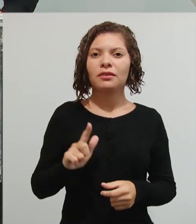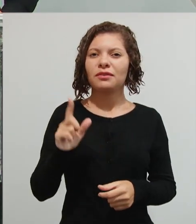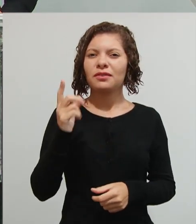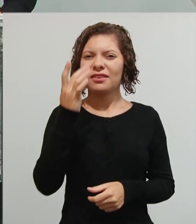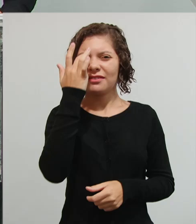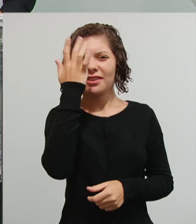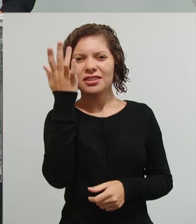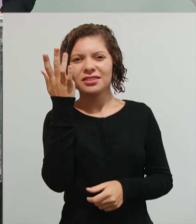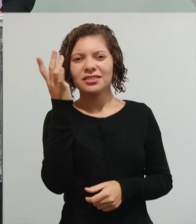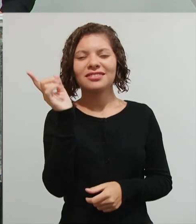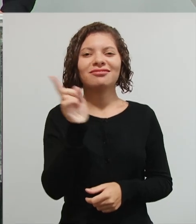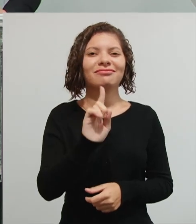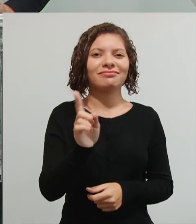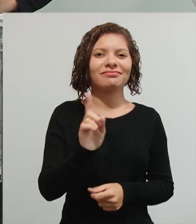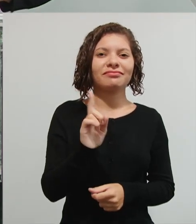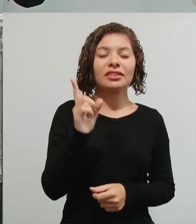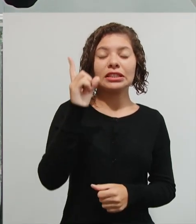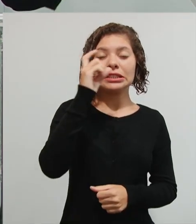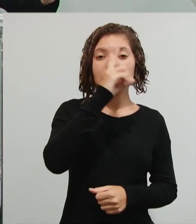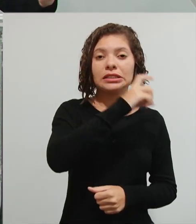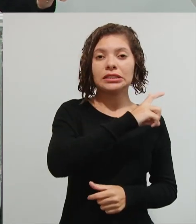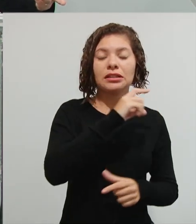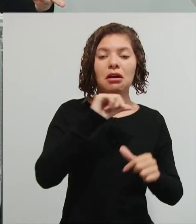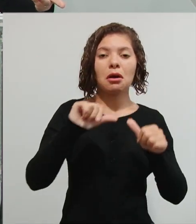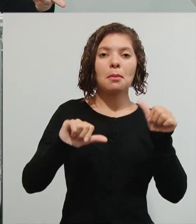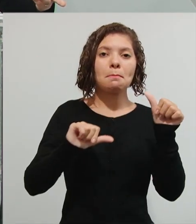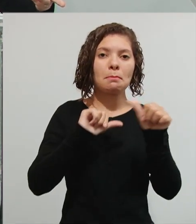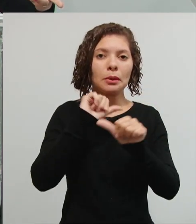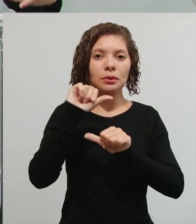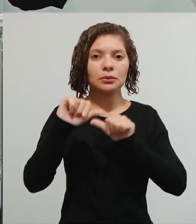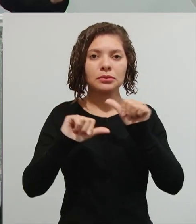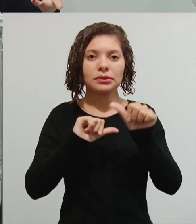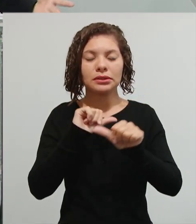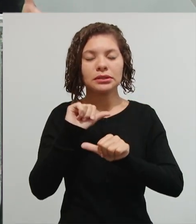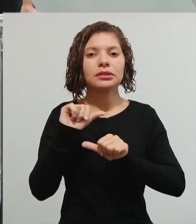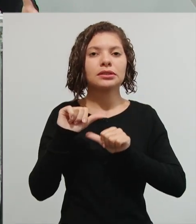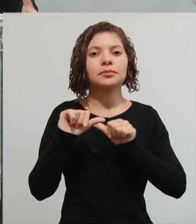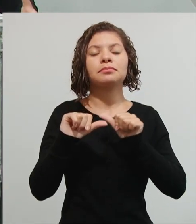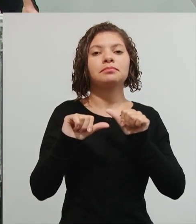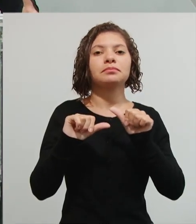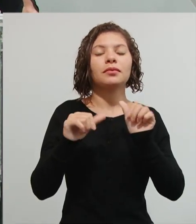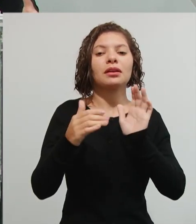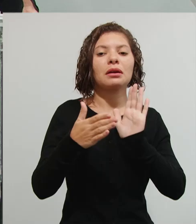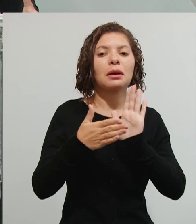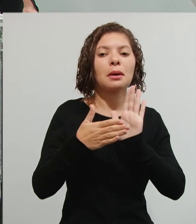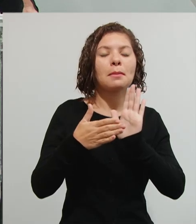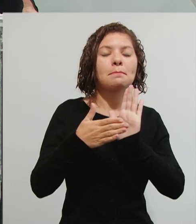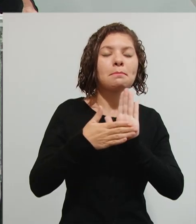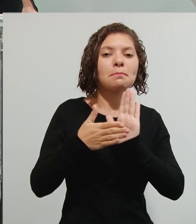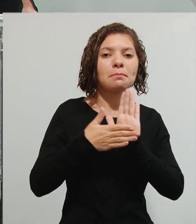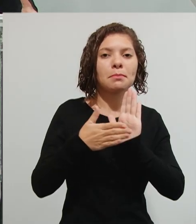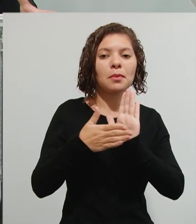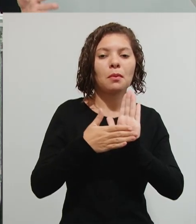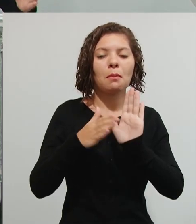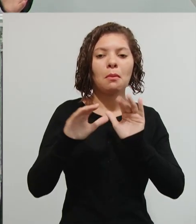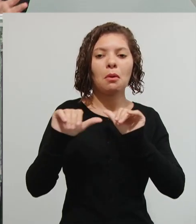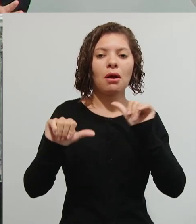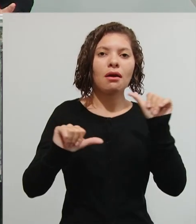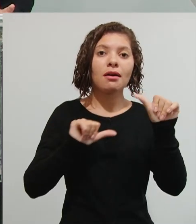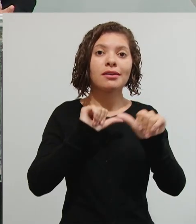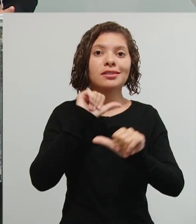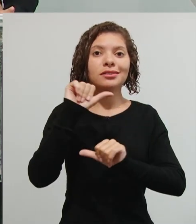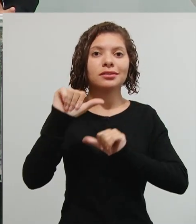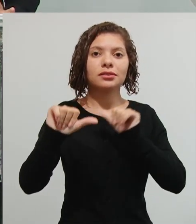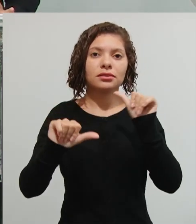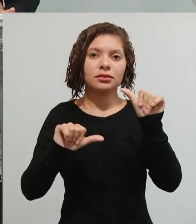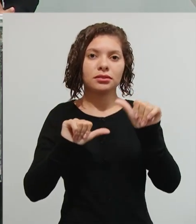uma mudança dessa, acreditando que essa nossa proposta vai alterar totalmente o jeito de fazer as coisas, e as